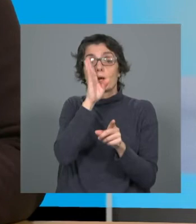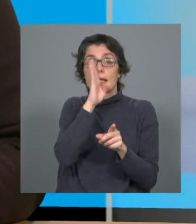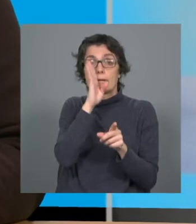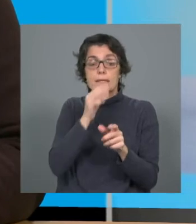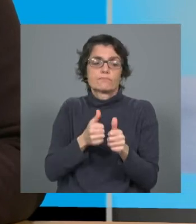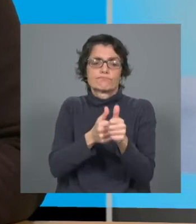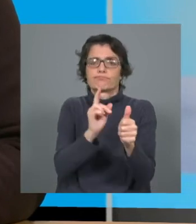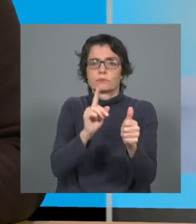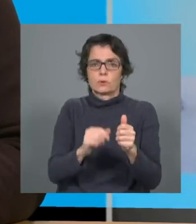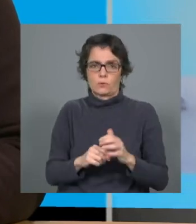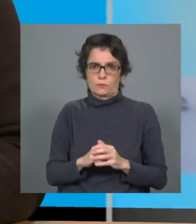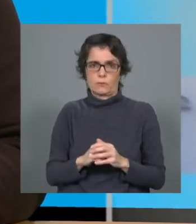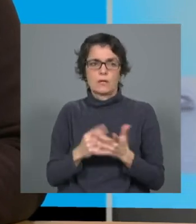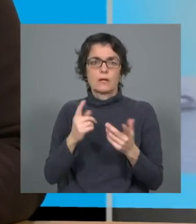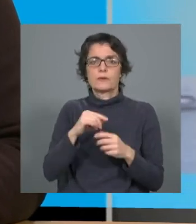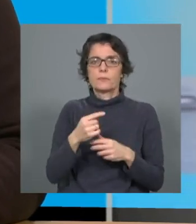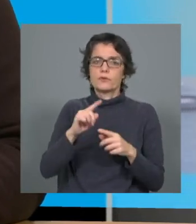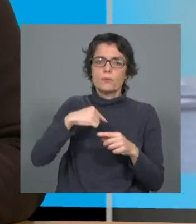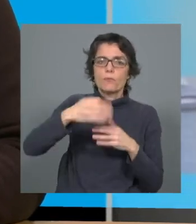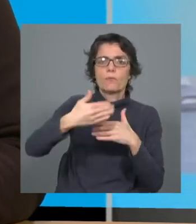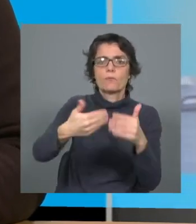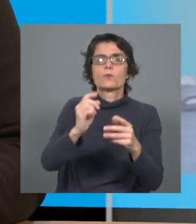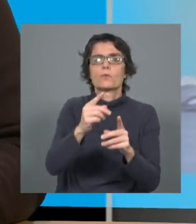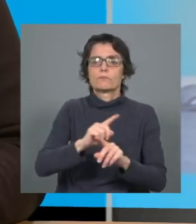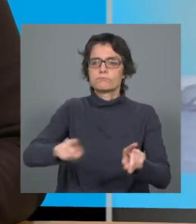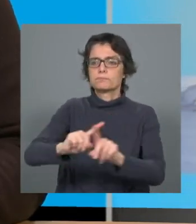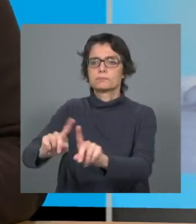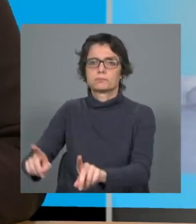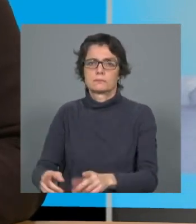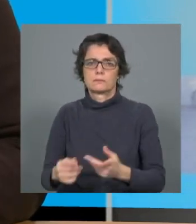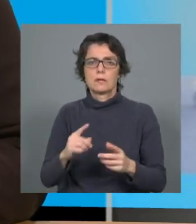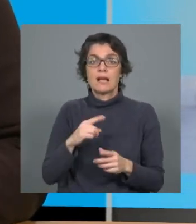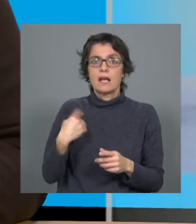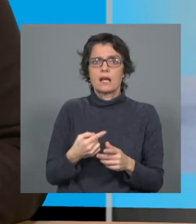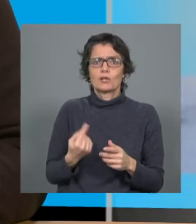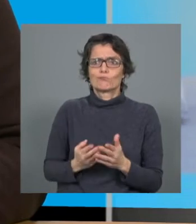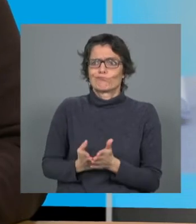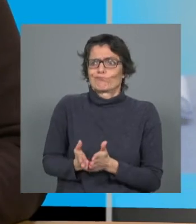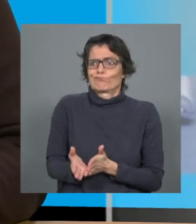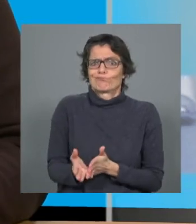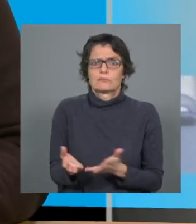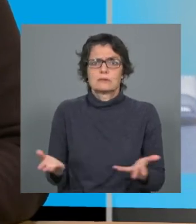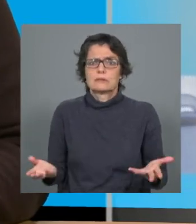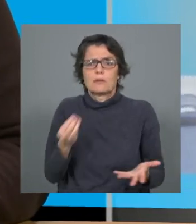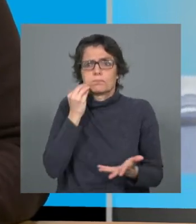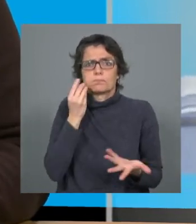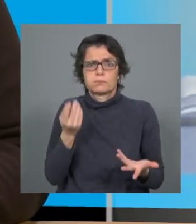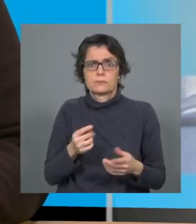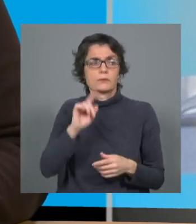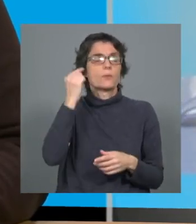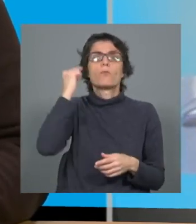demasiado estritas e depois continuamos a dar todos os dias notícias de